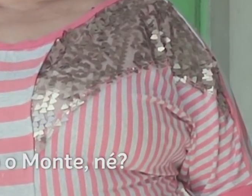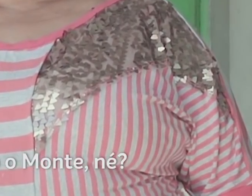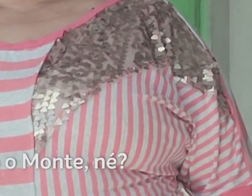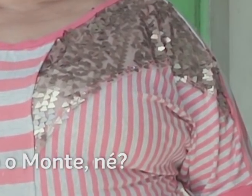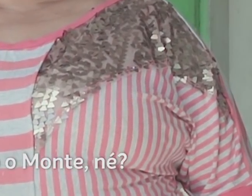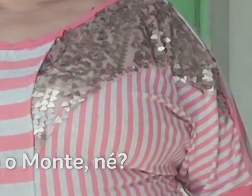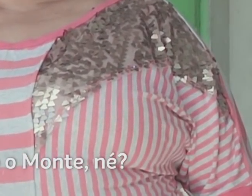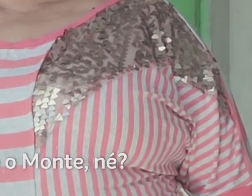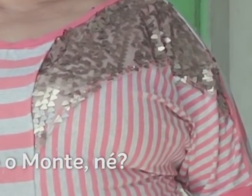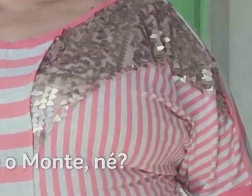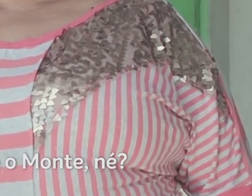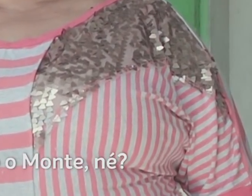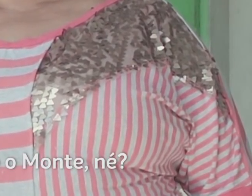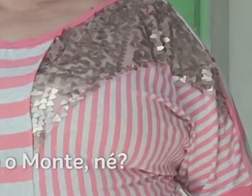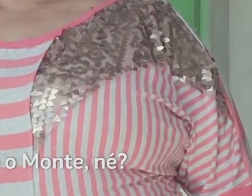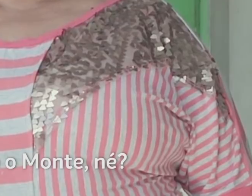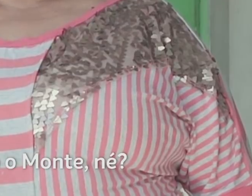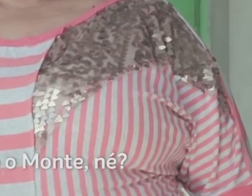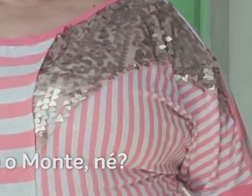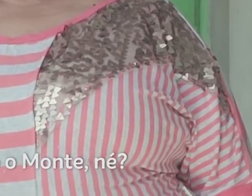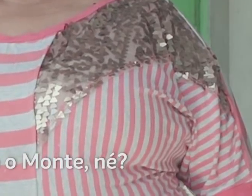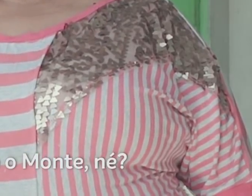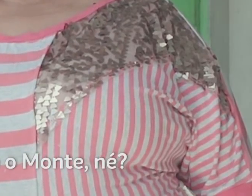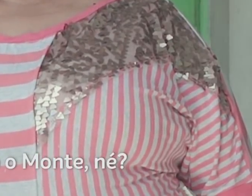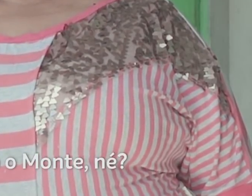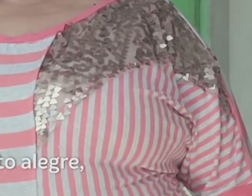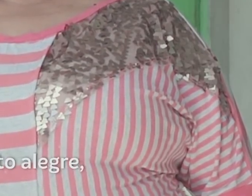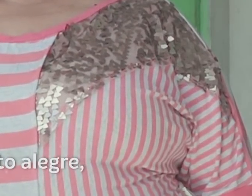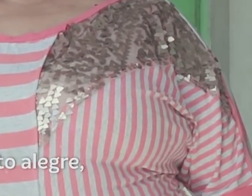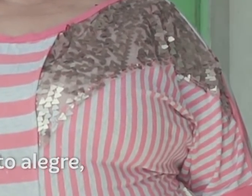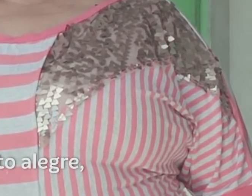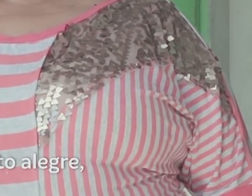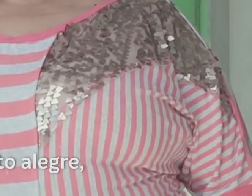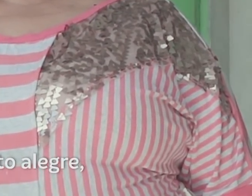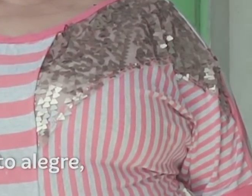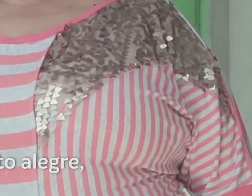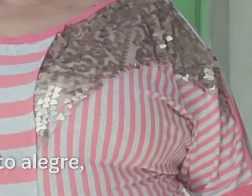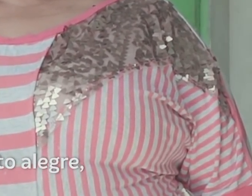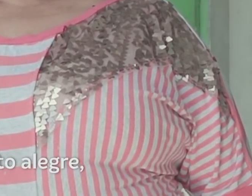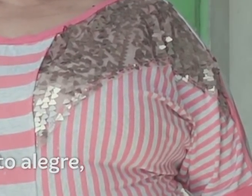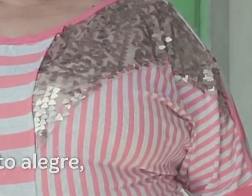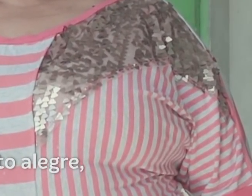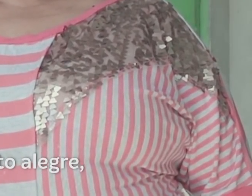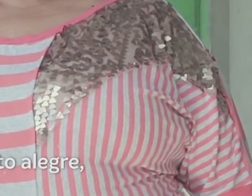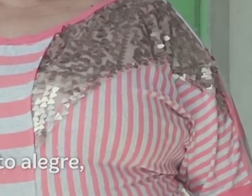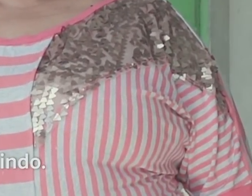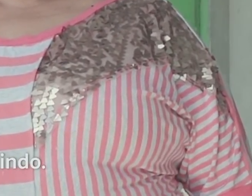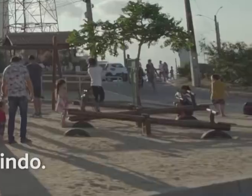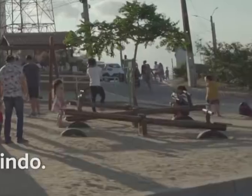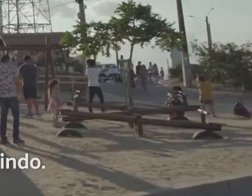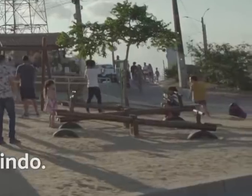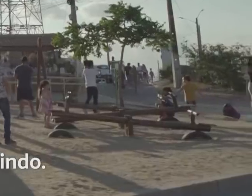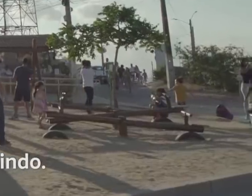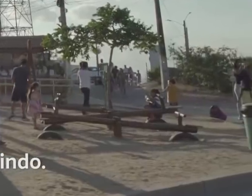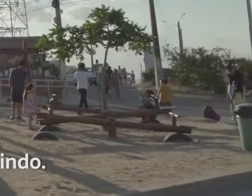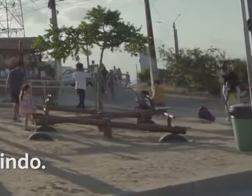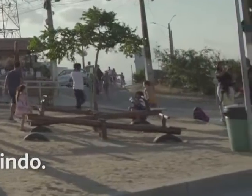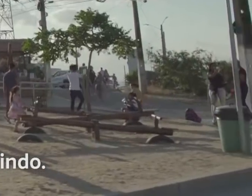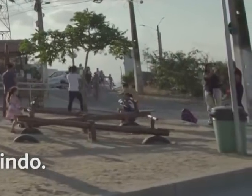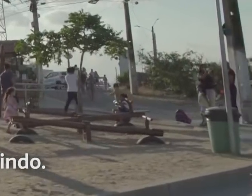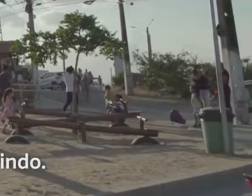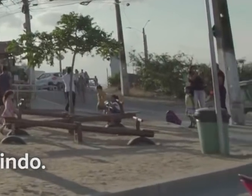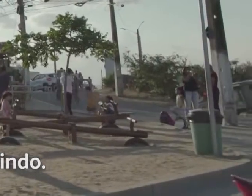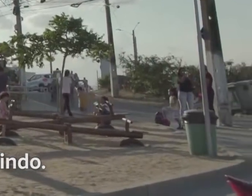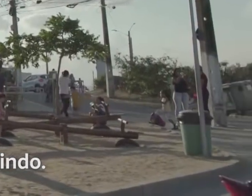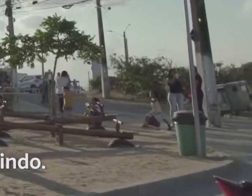lá, muito abandonado o monte, né? Mas agora a gente se sente muito alegre, porque o monte